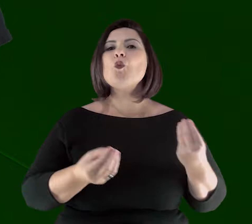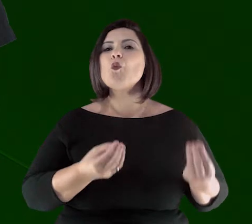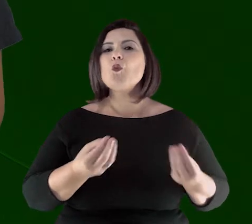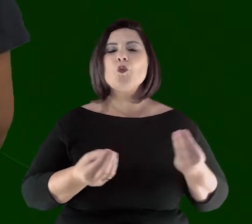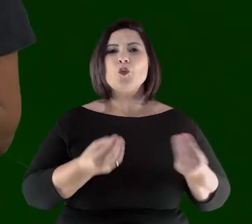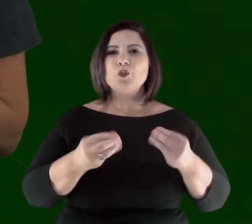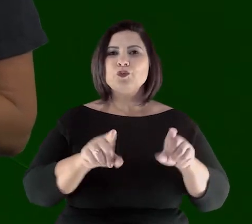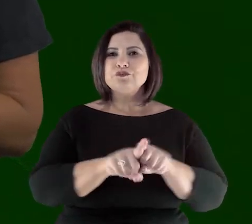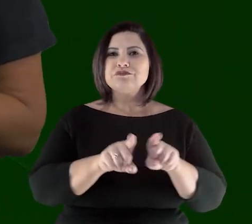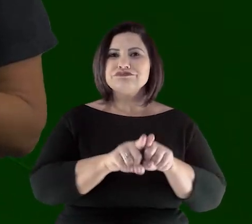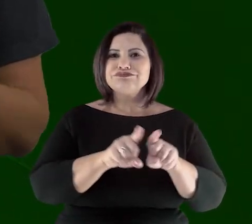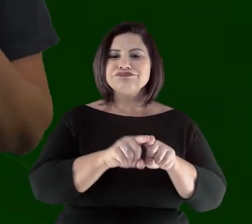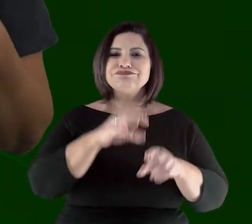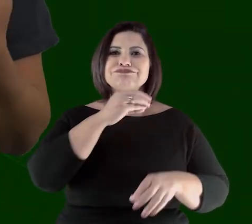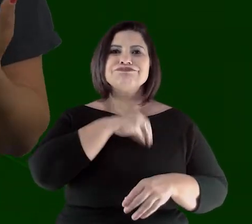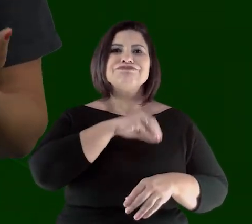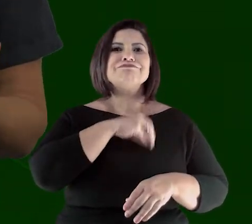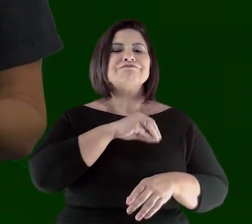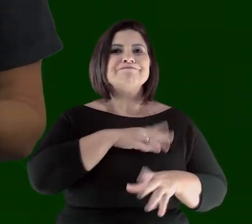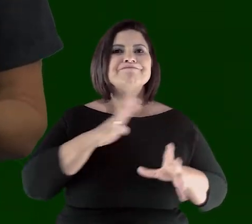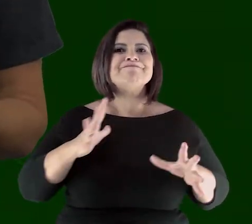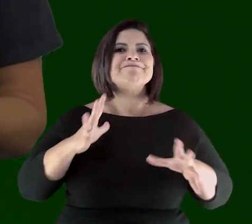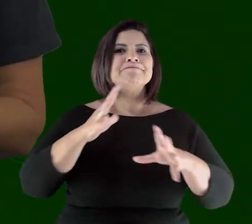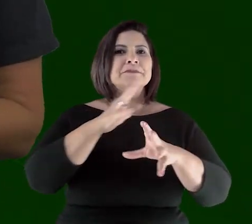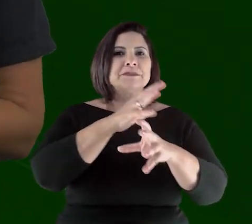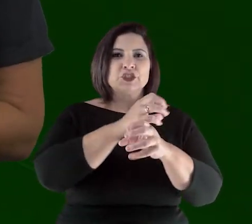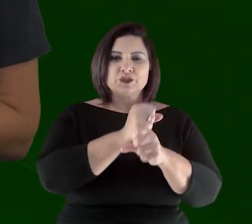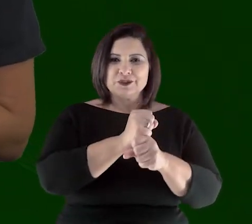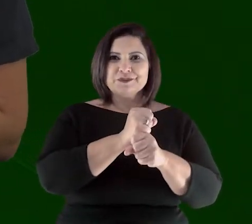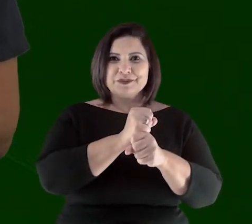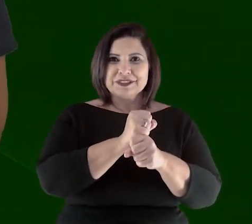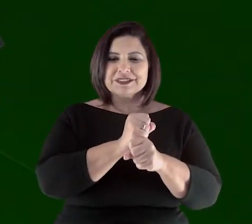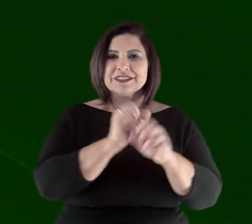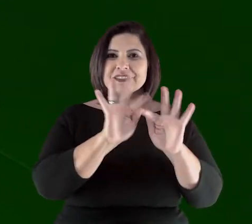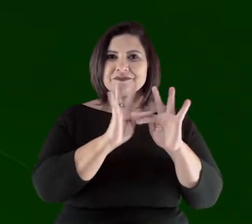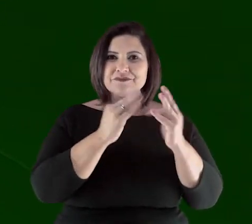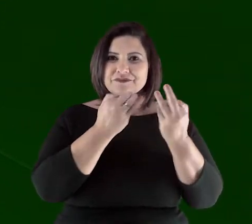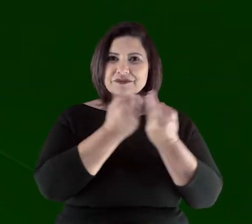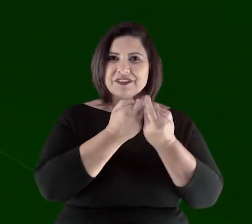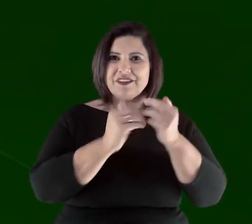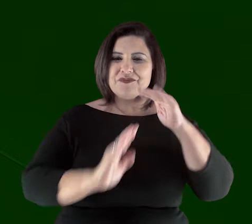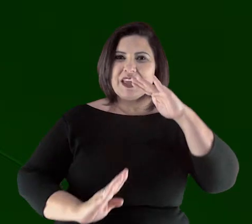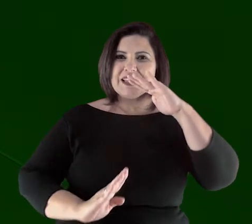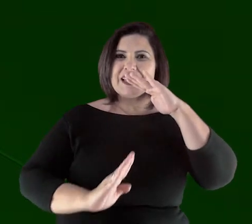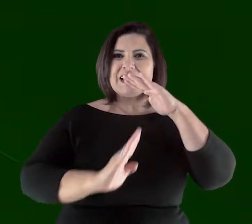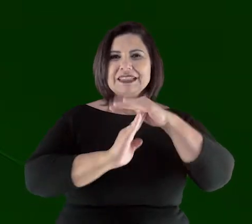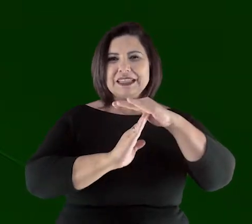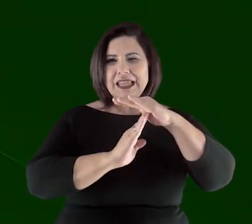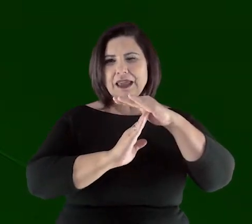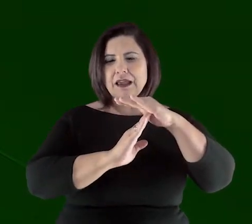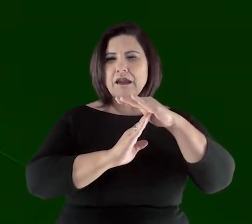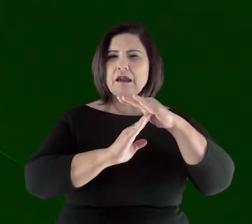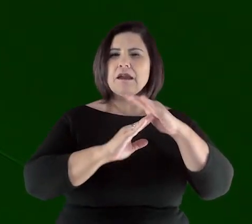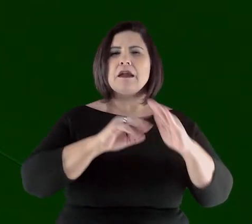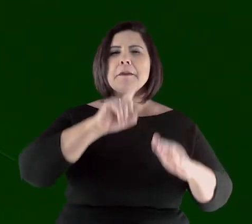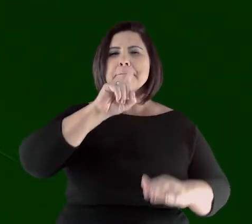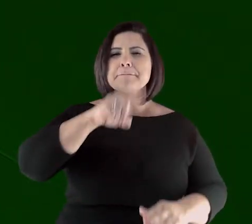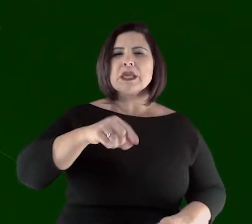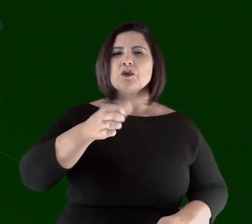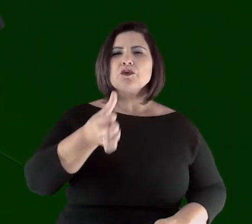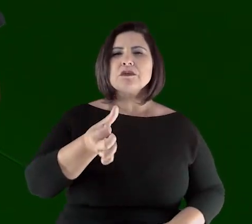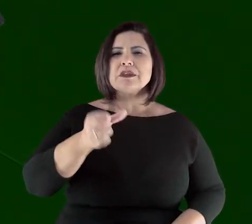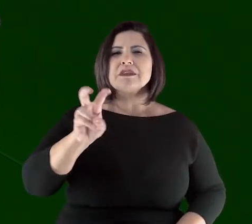P2, P3, P4 e P5, ou seja, a tal de renda familiar bruta por pessoa da